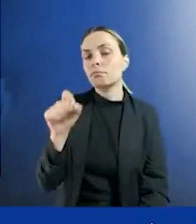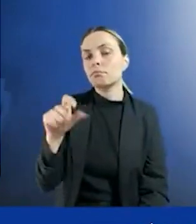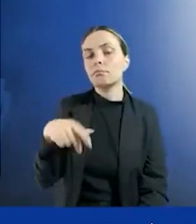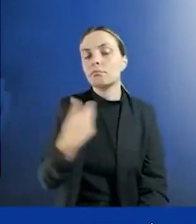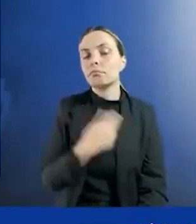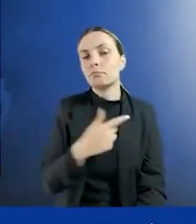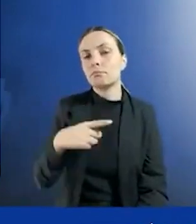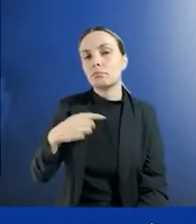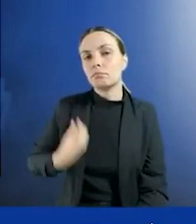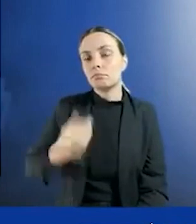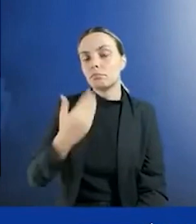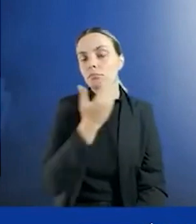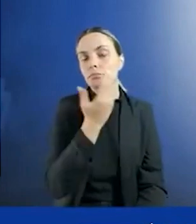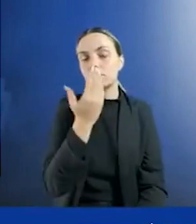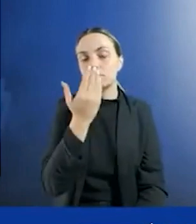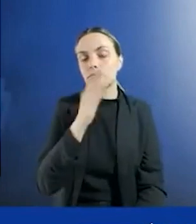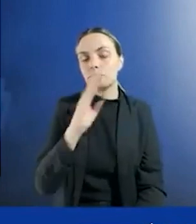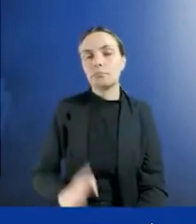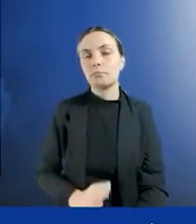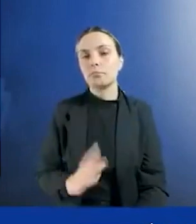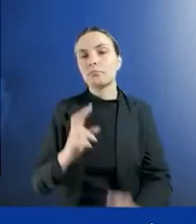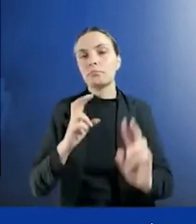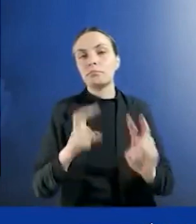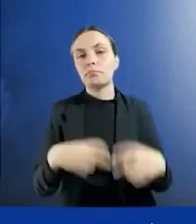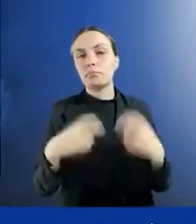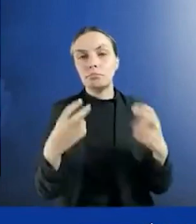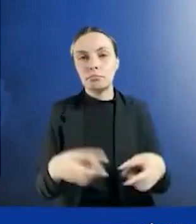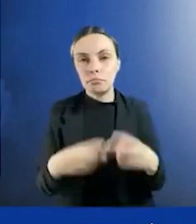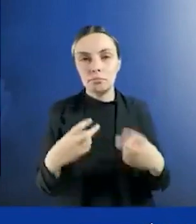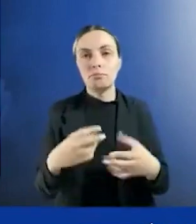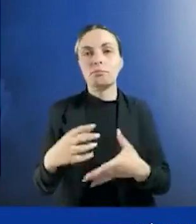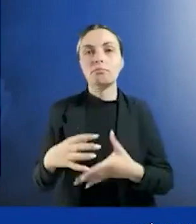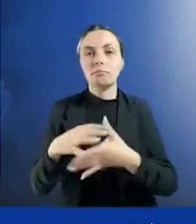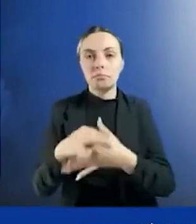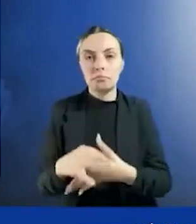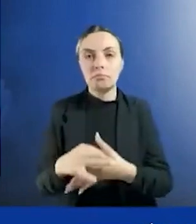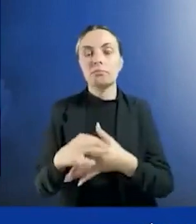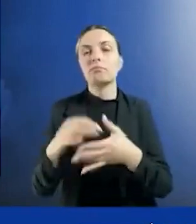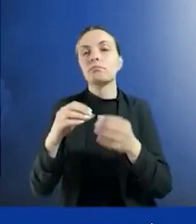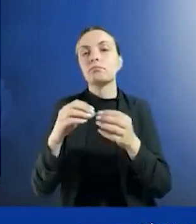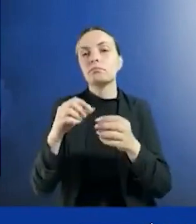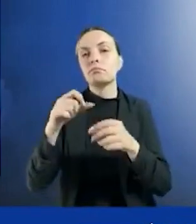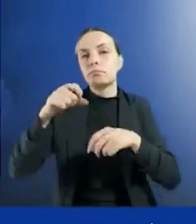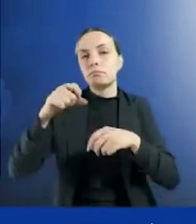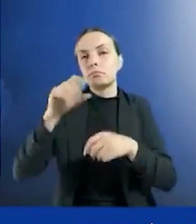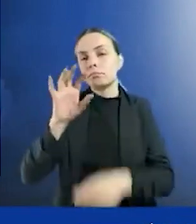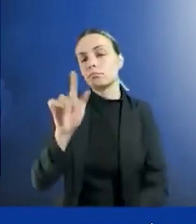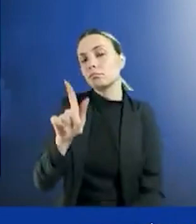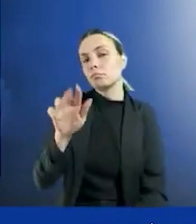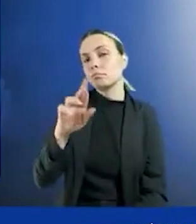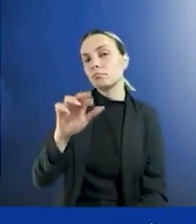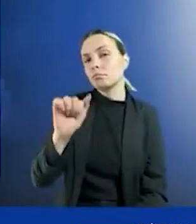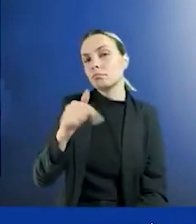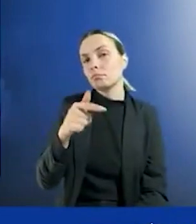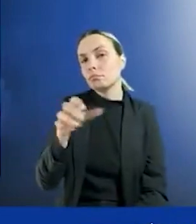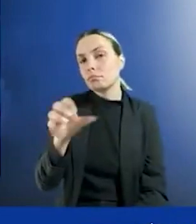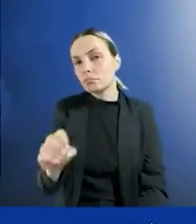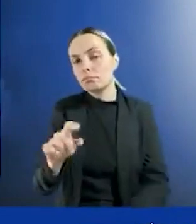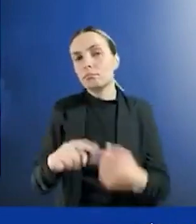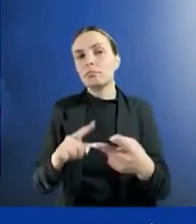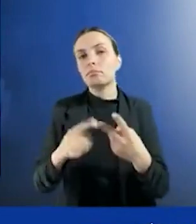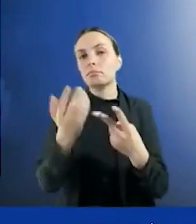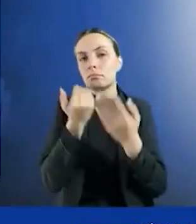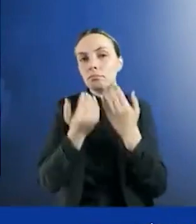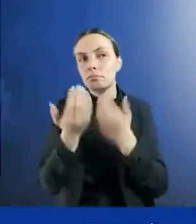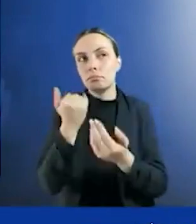na produção agropecuária, de carne, de grãos, de comida, de alimento, de fibra e de